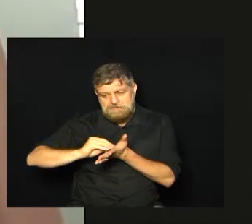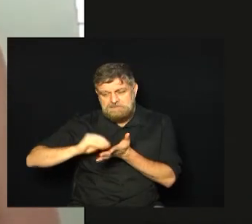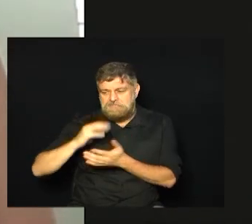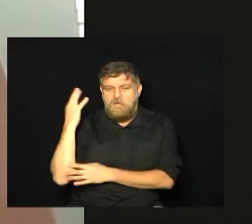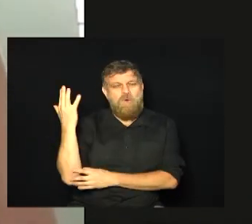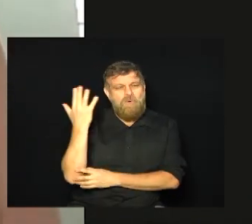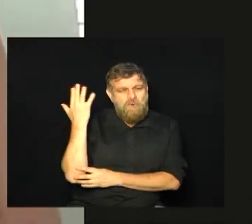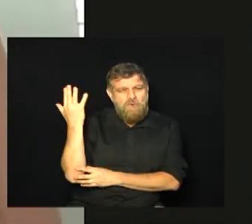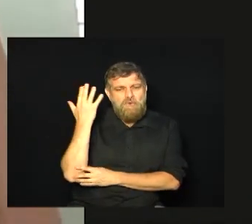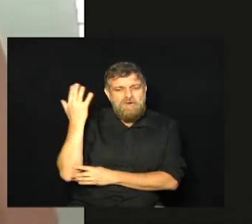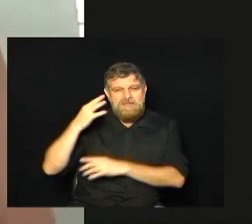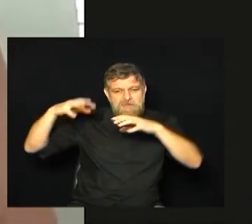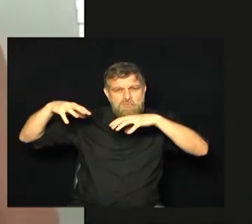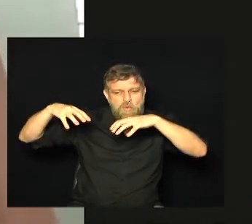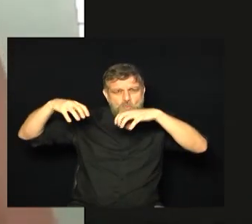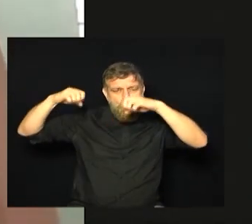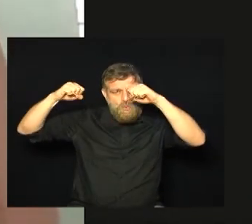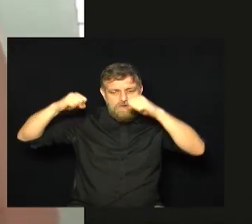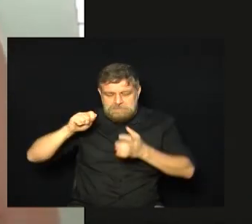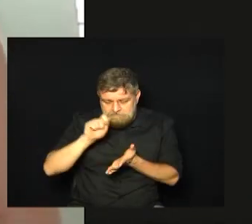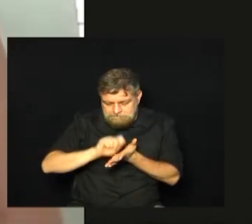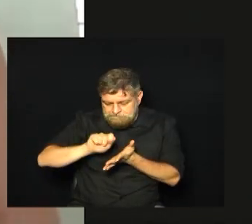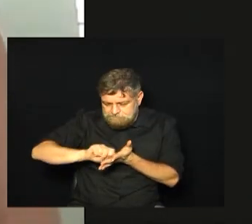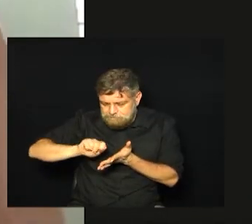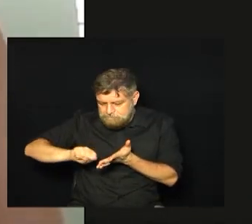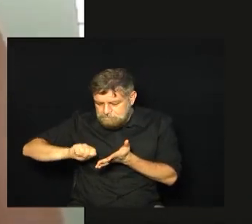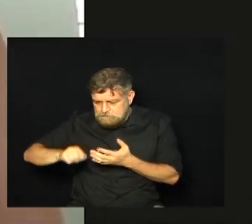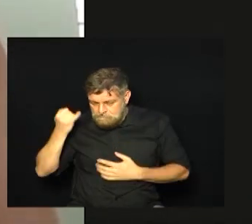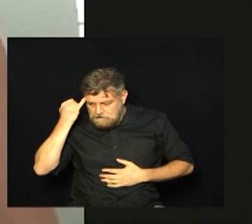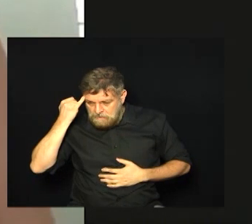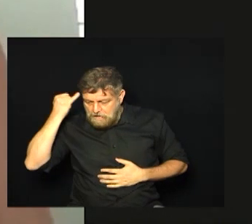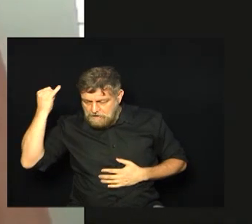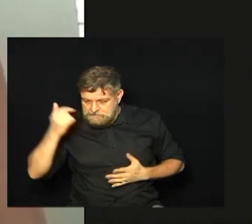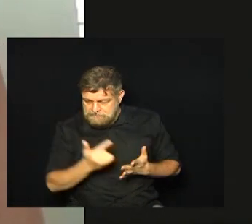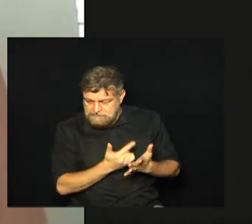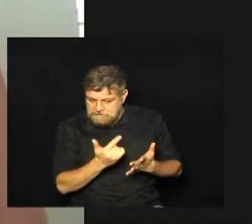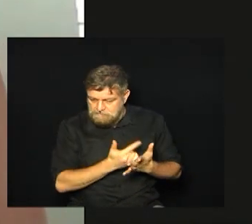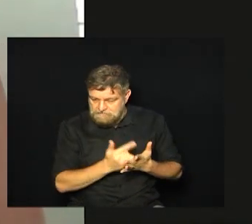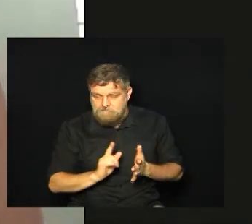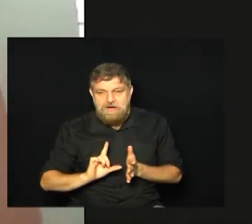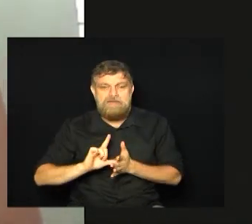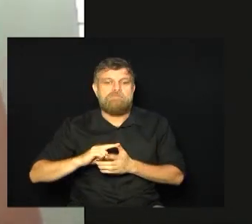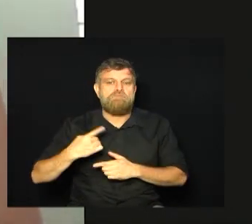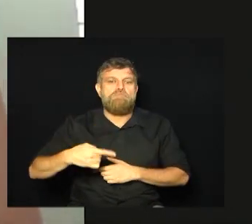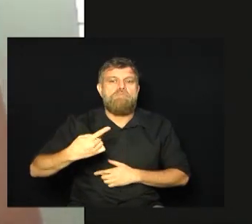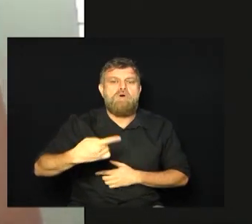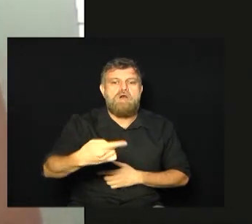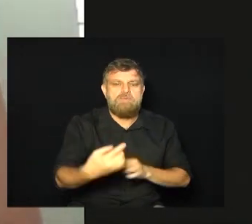sobre o que estava acontecendo. E a ideia do livro surgiu bem depois. Eu creio